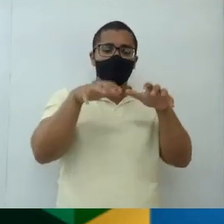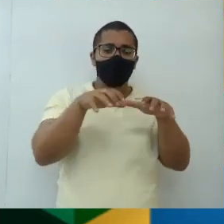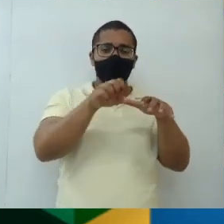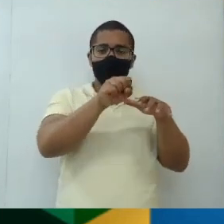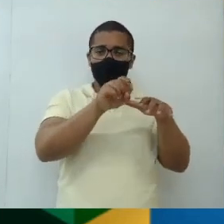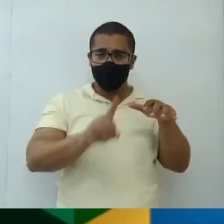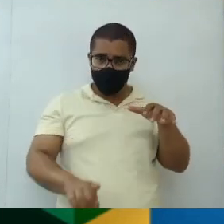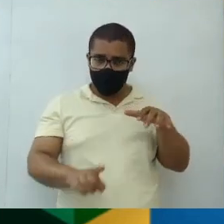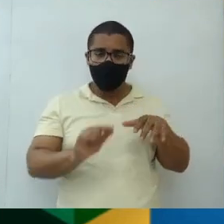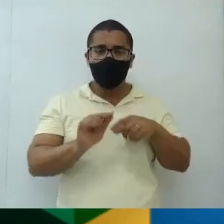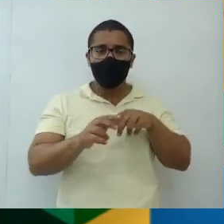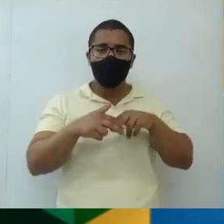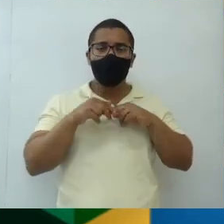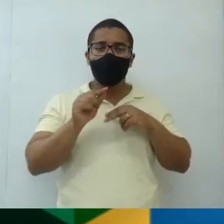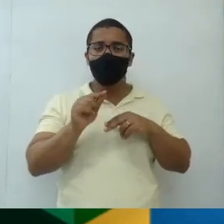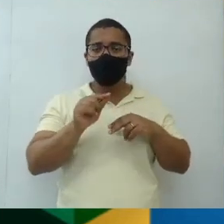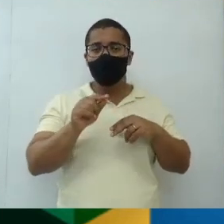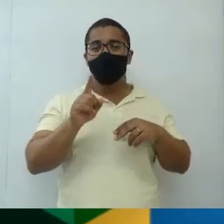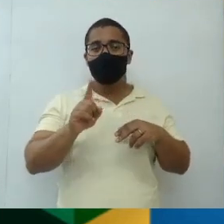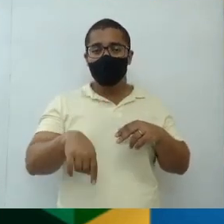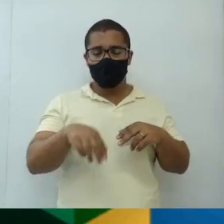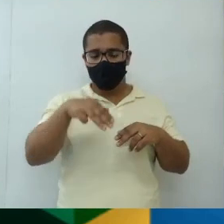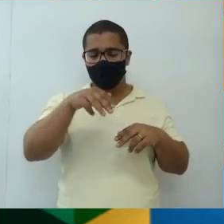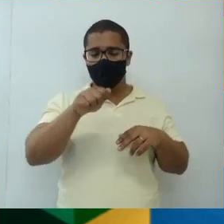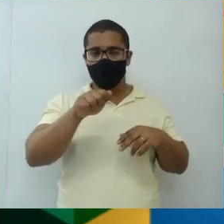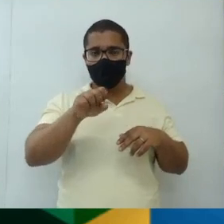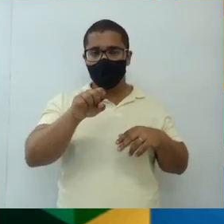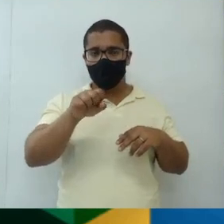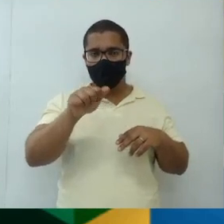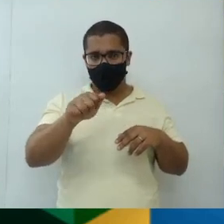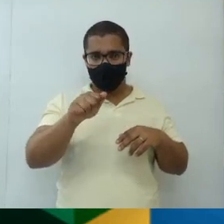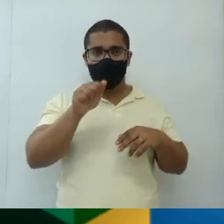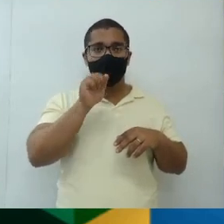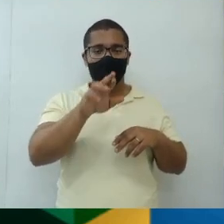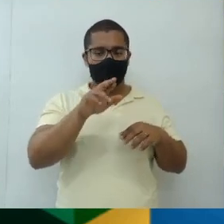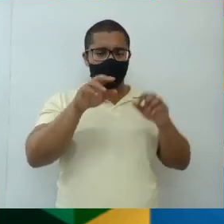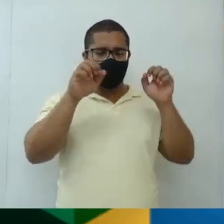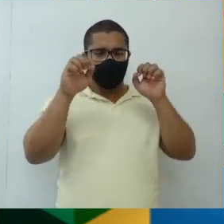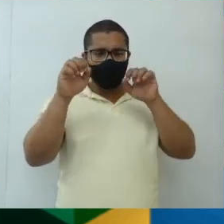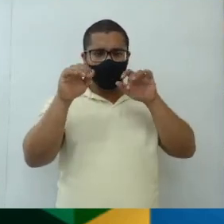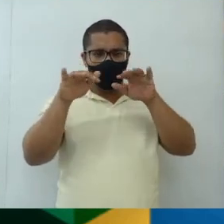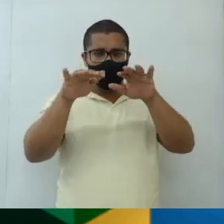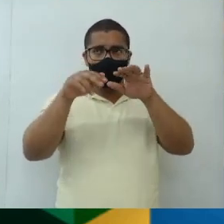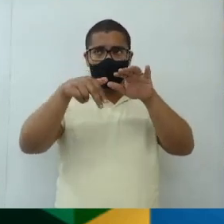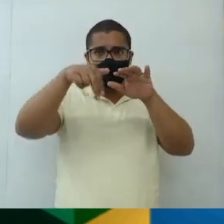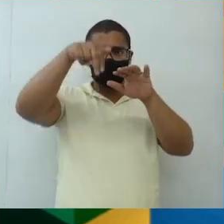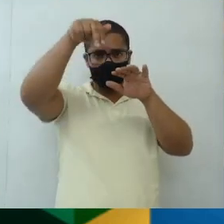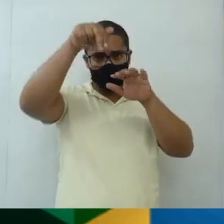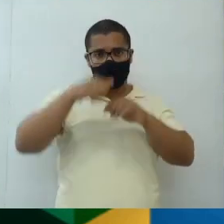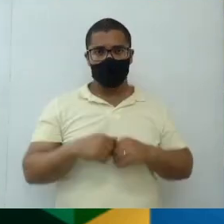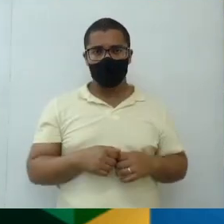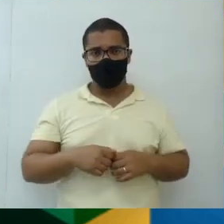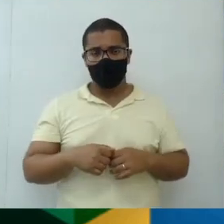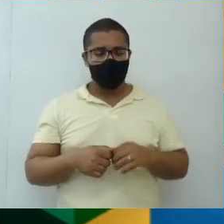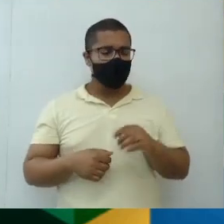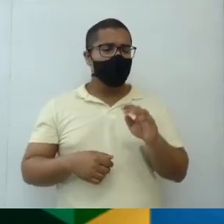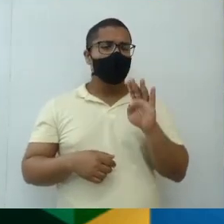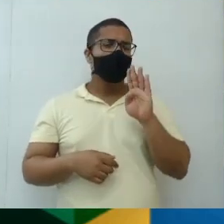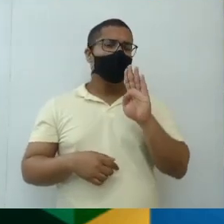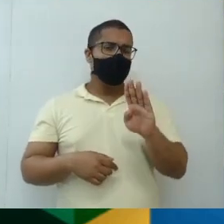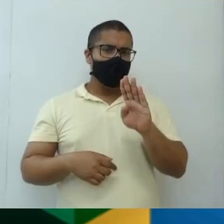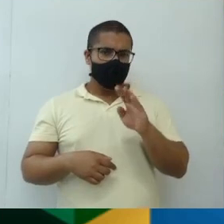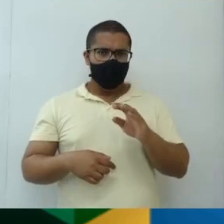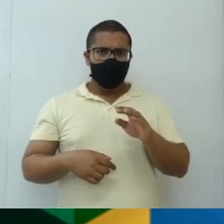a deslocamento das massas de a seco no sudeste para região norte o b o